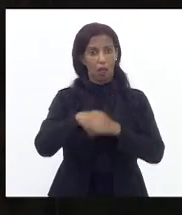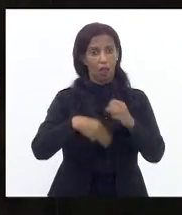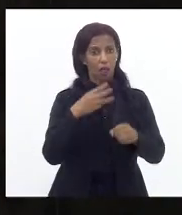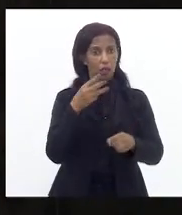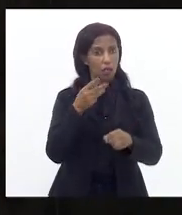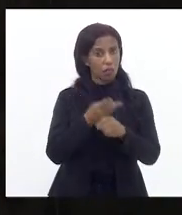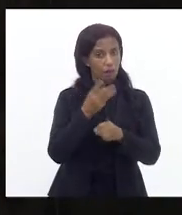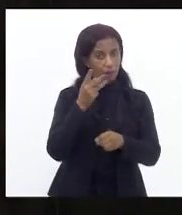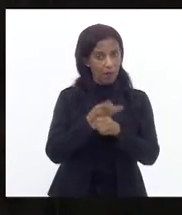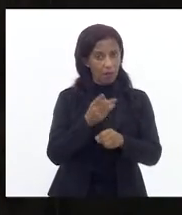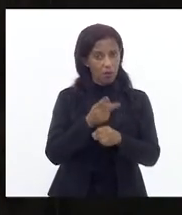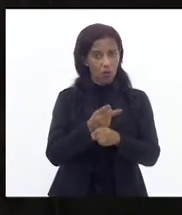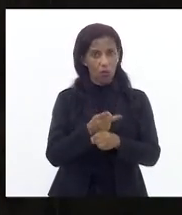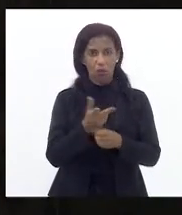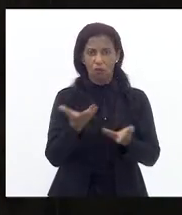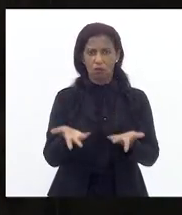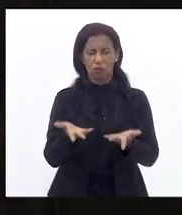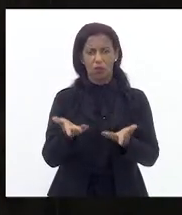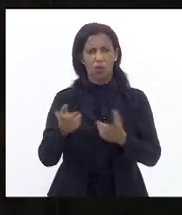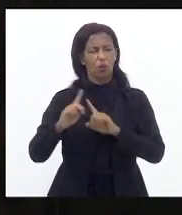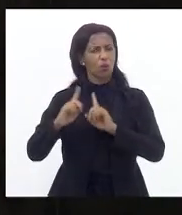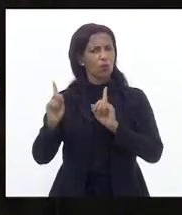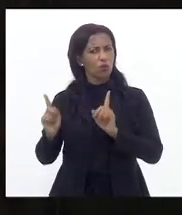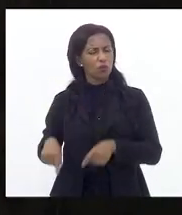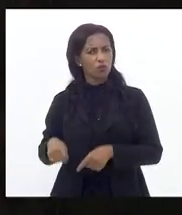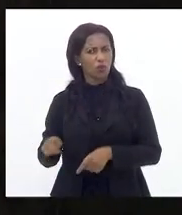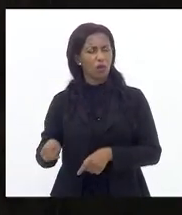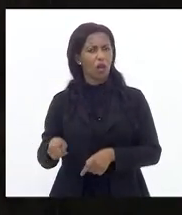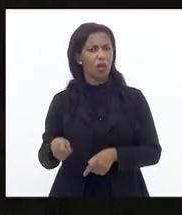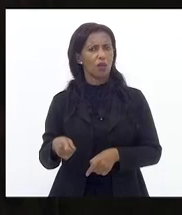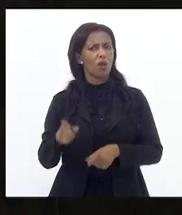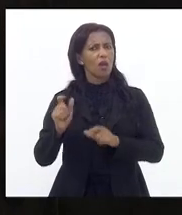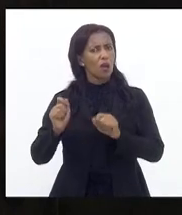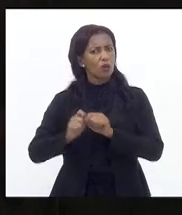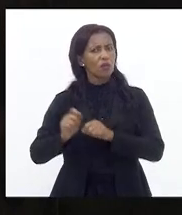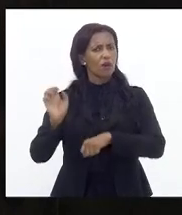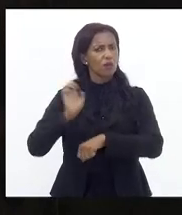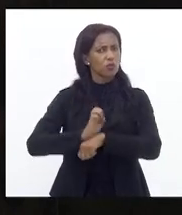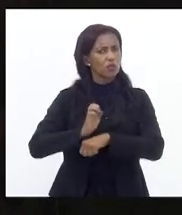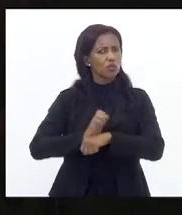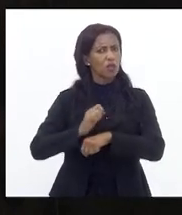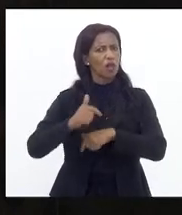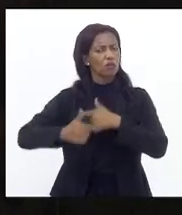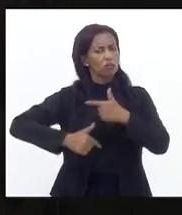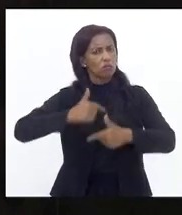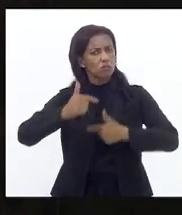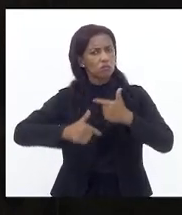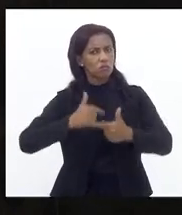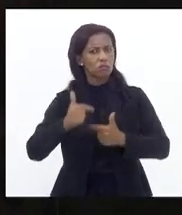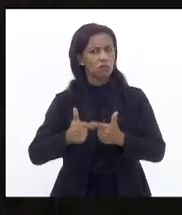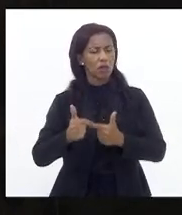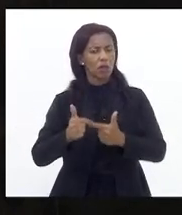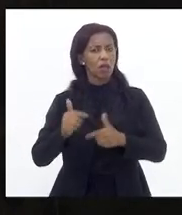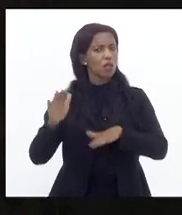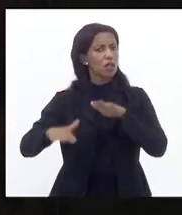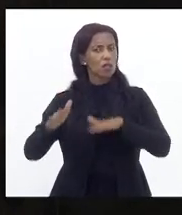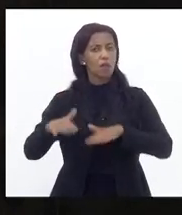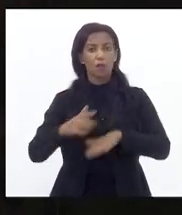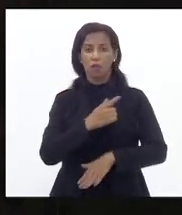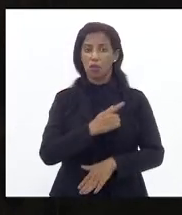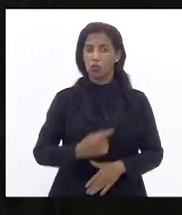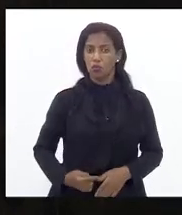público é aquele que faz o estado a funcionar apesar dos governos então isso aqui não é a solução